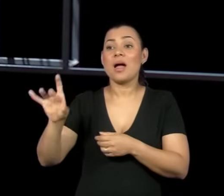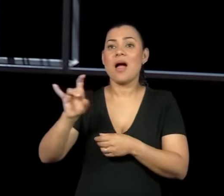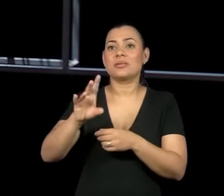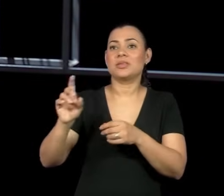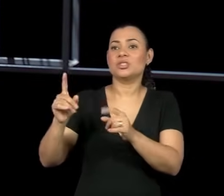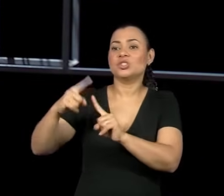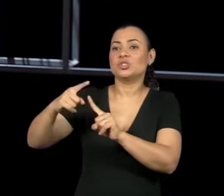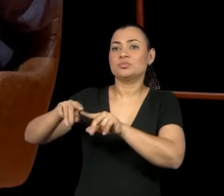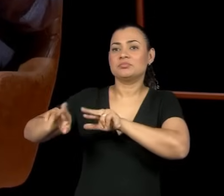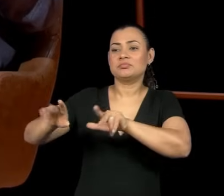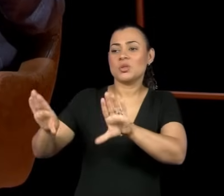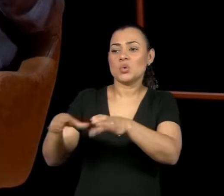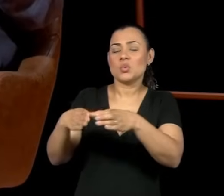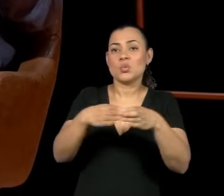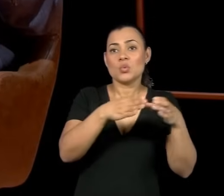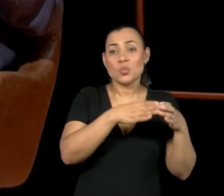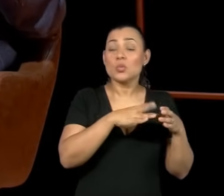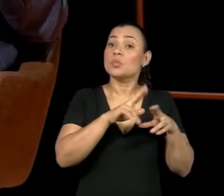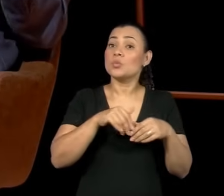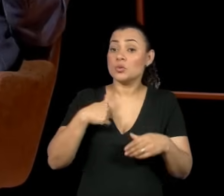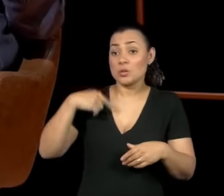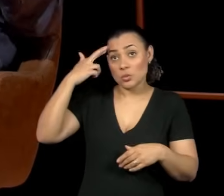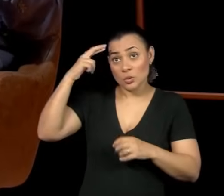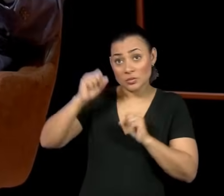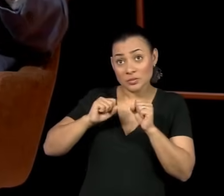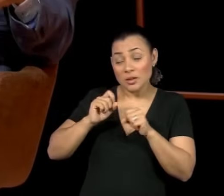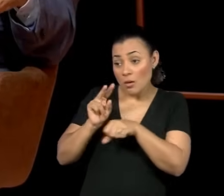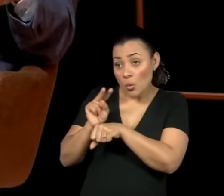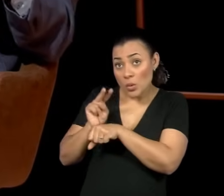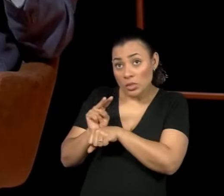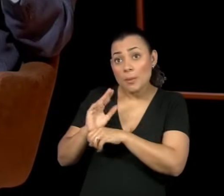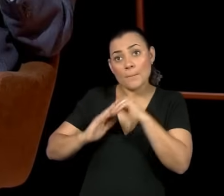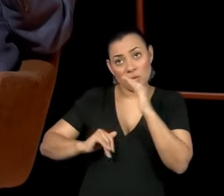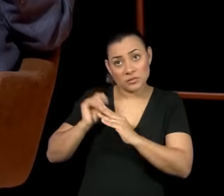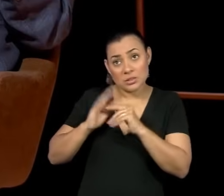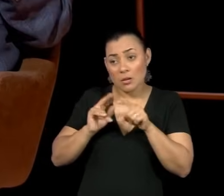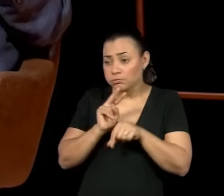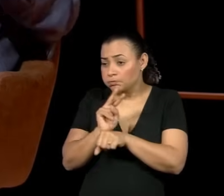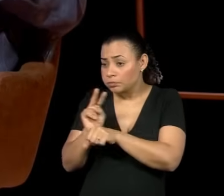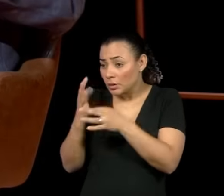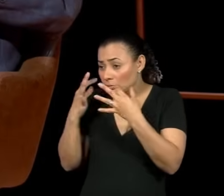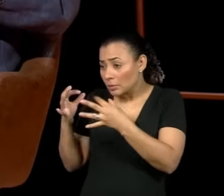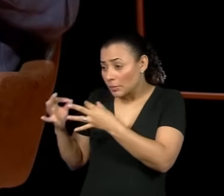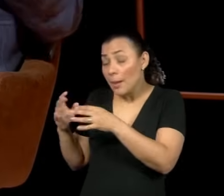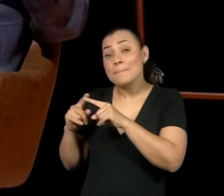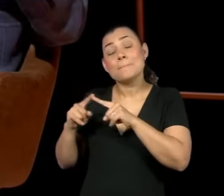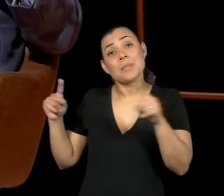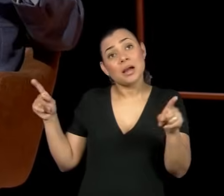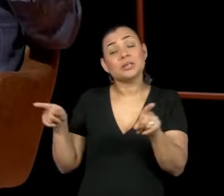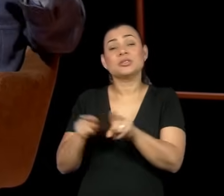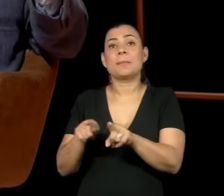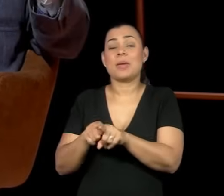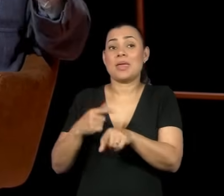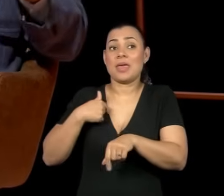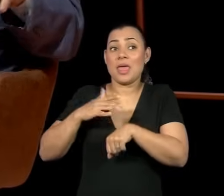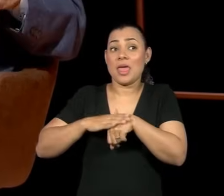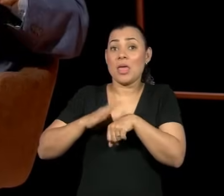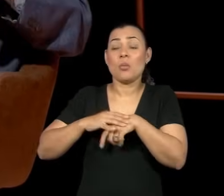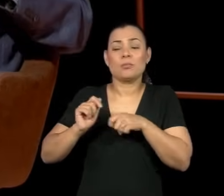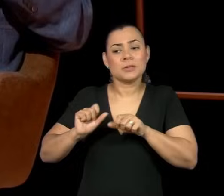um. Eu sou um autodidata como empresário, mas eu tenho referências e o empirismo vai a 100 por